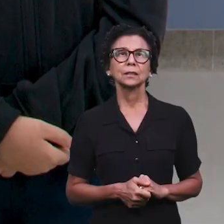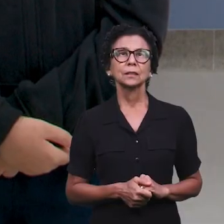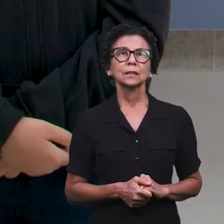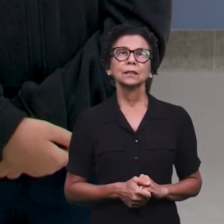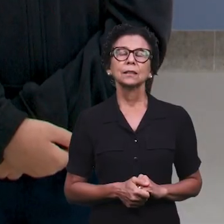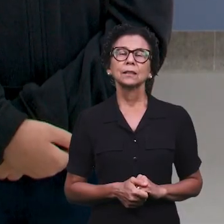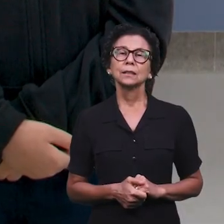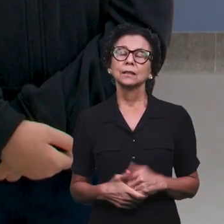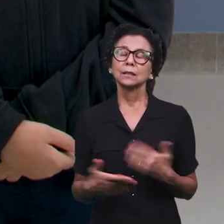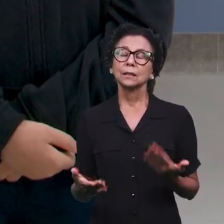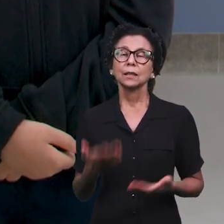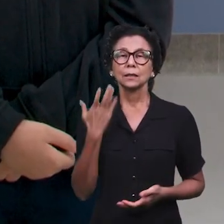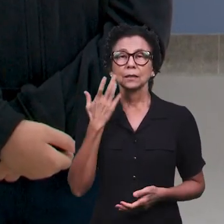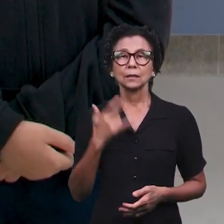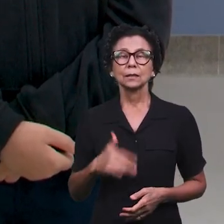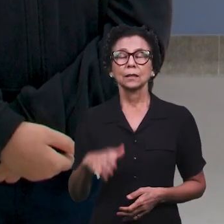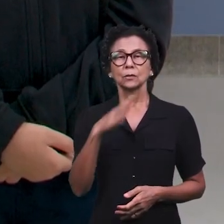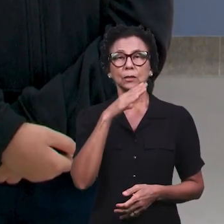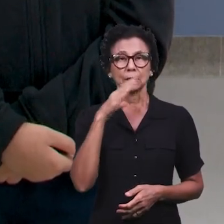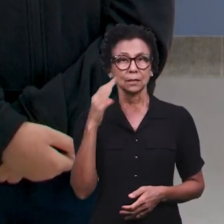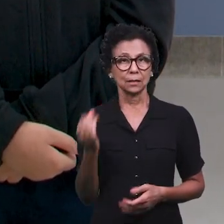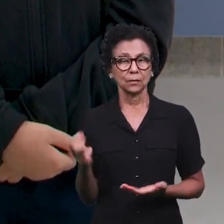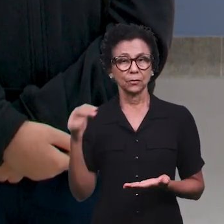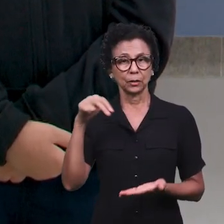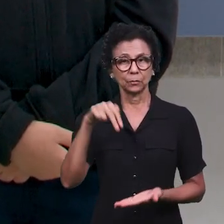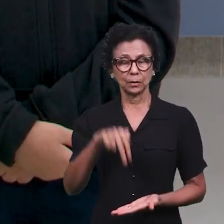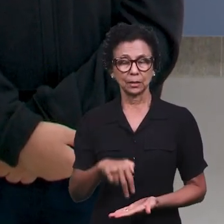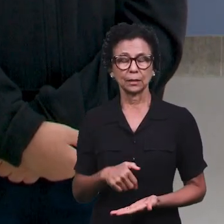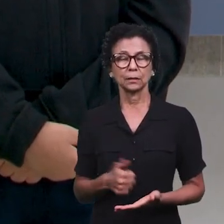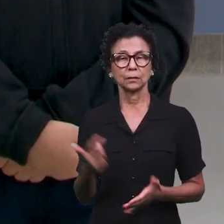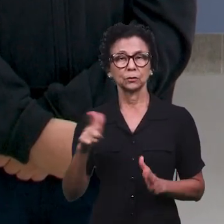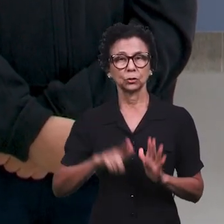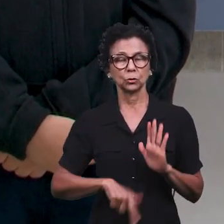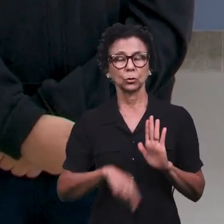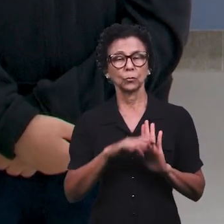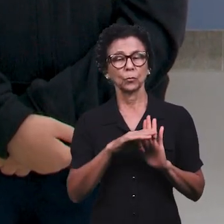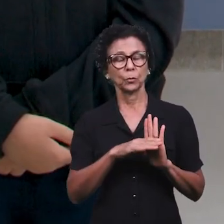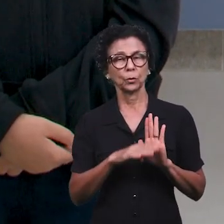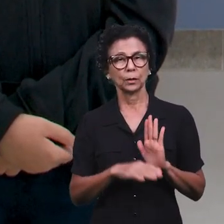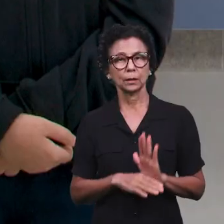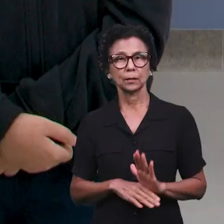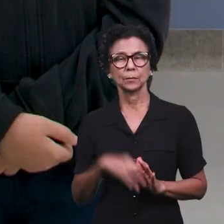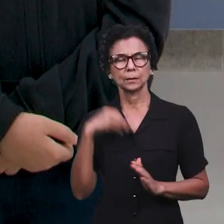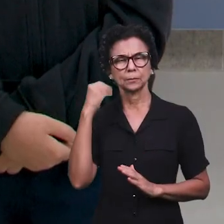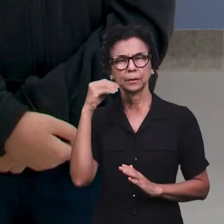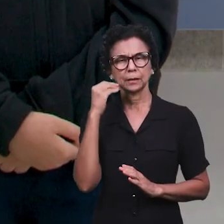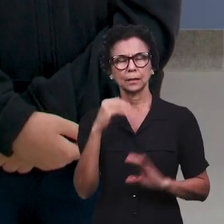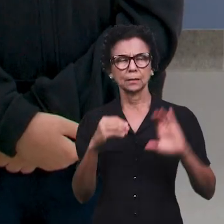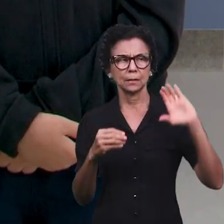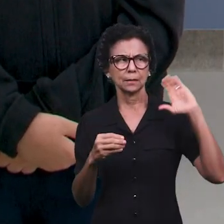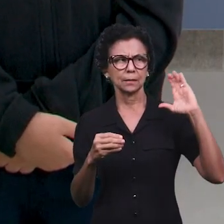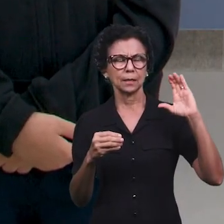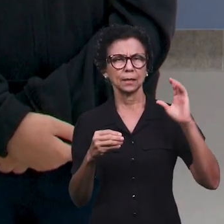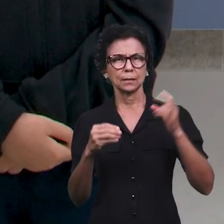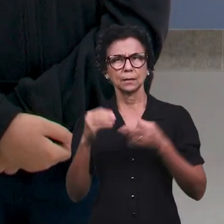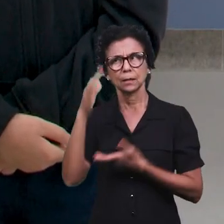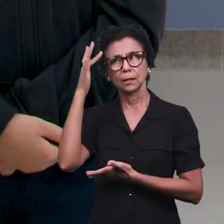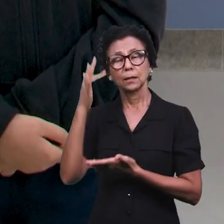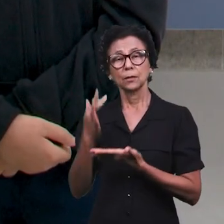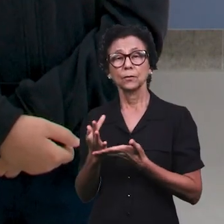adolescentes. Estamos aqui para fazer mais um programa sobre as experiências, sobre a ciência, a fé, trazendo a diferença entre ciência e